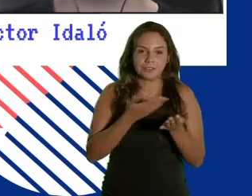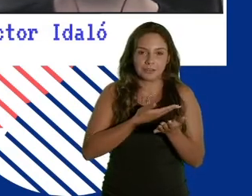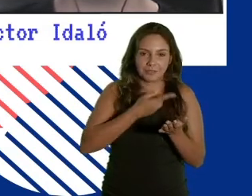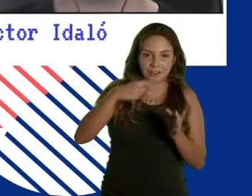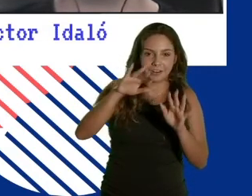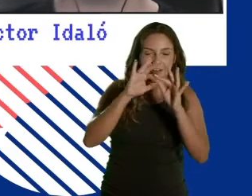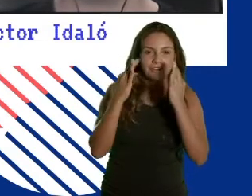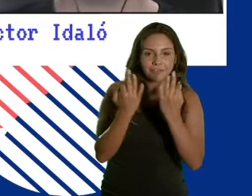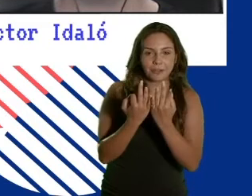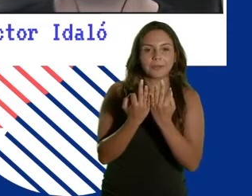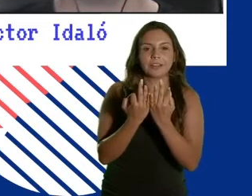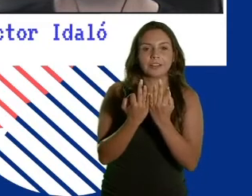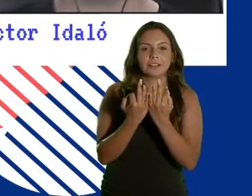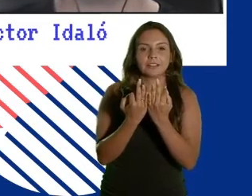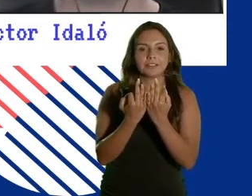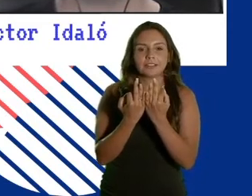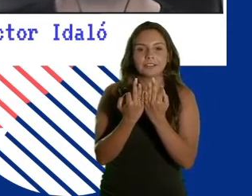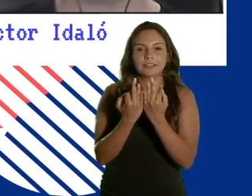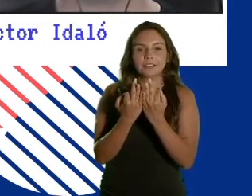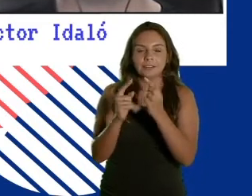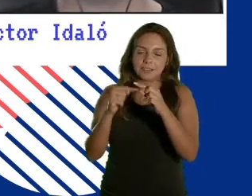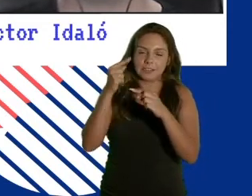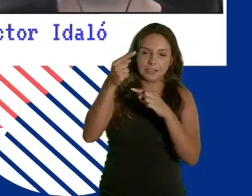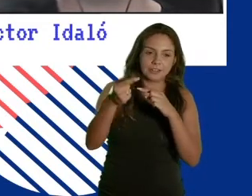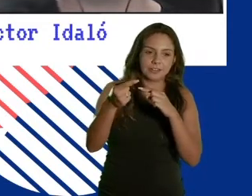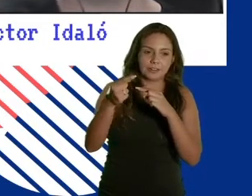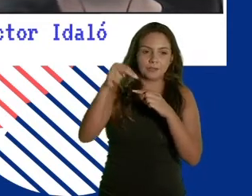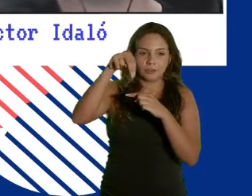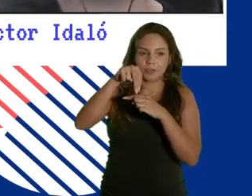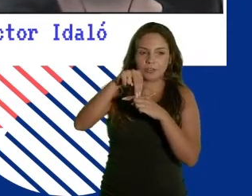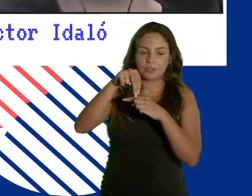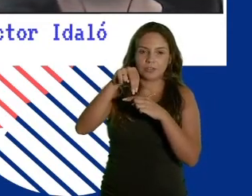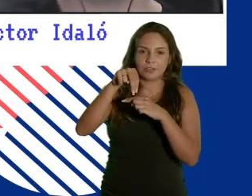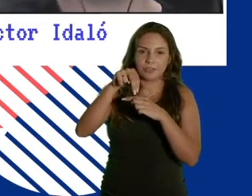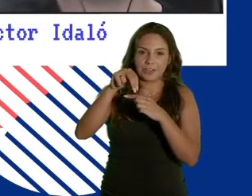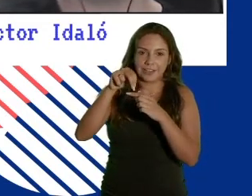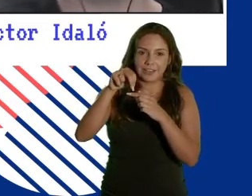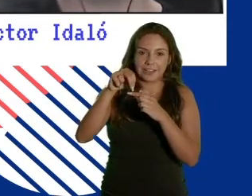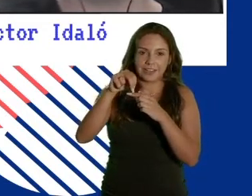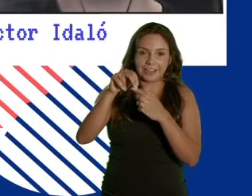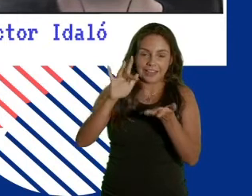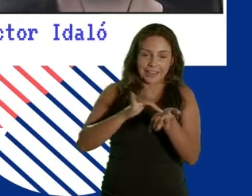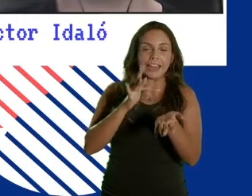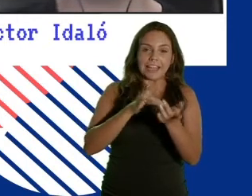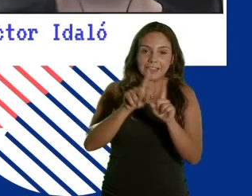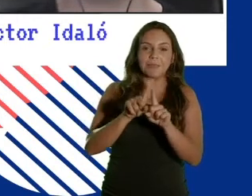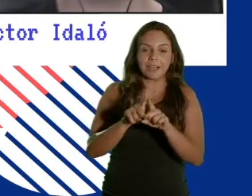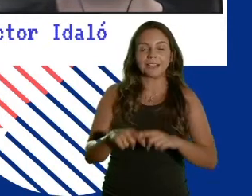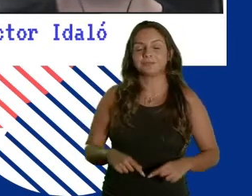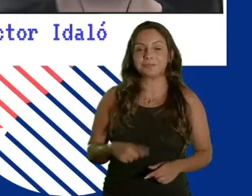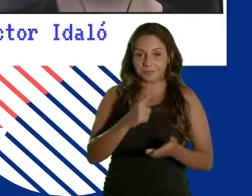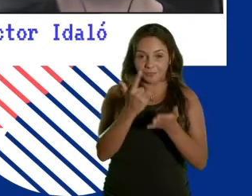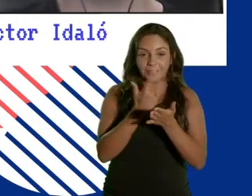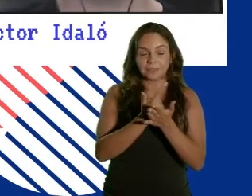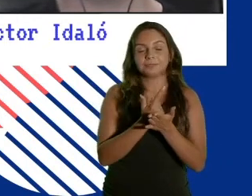a família. E na próxima, em novembro, ele vai sair em e-book também. Esse